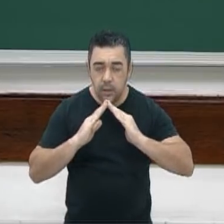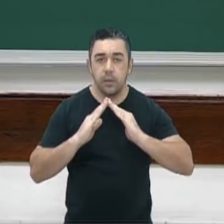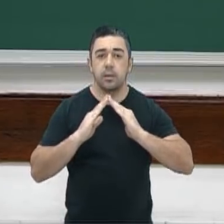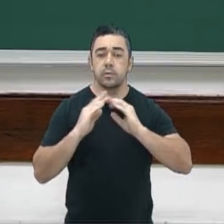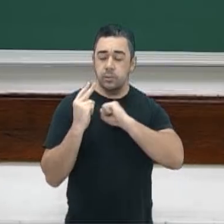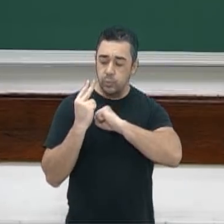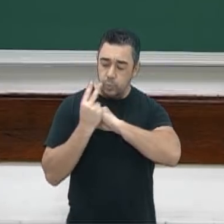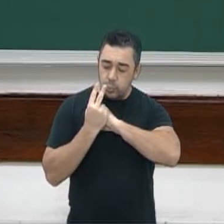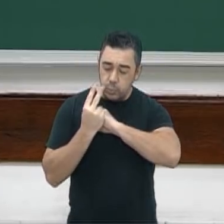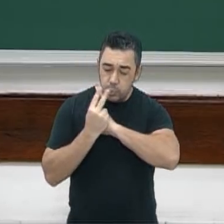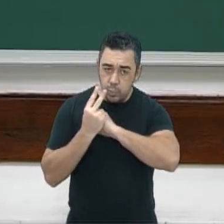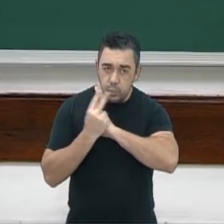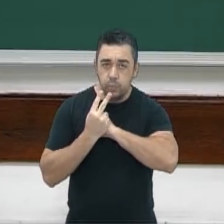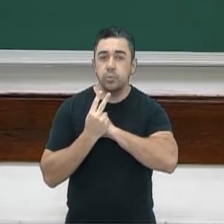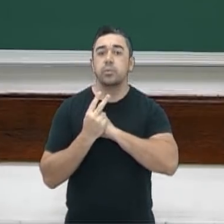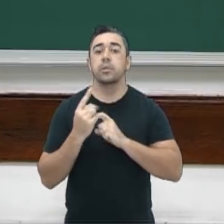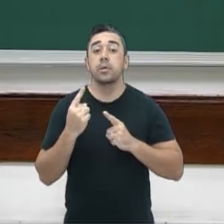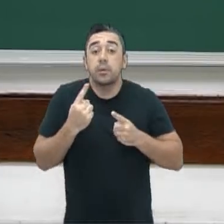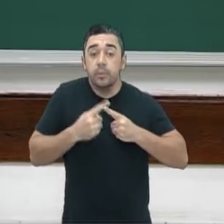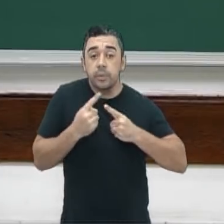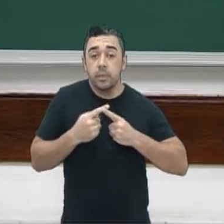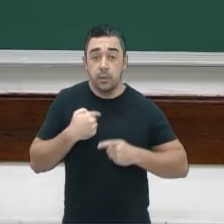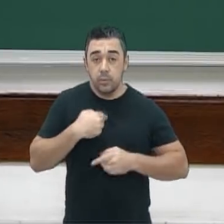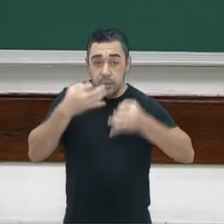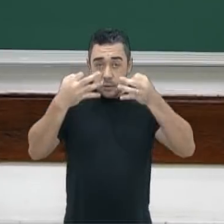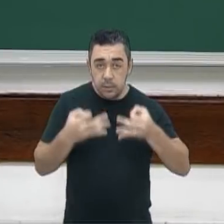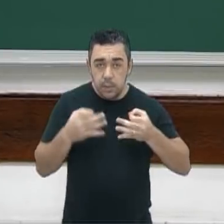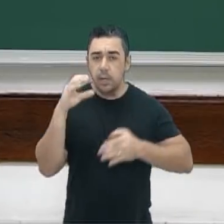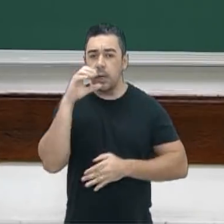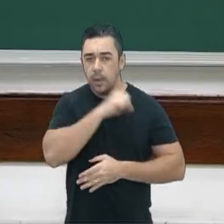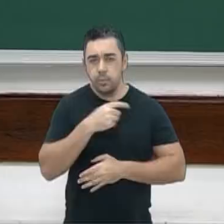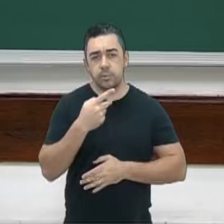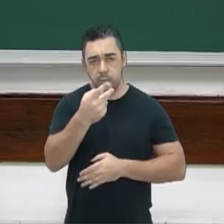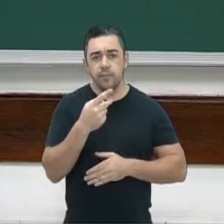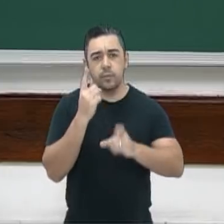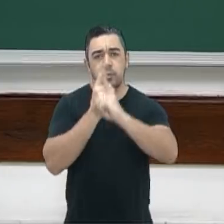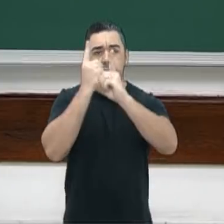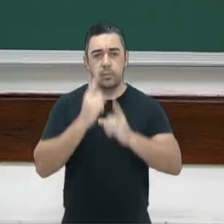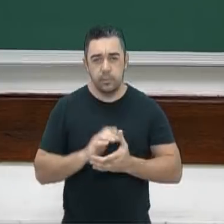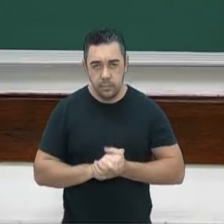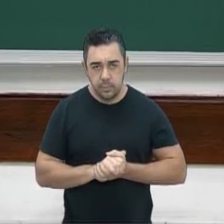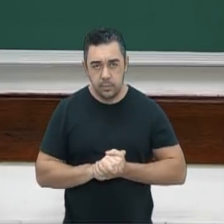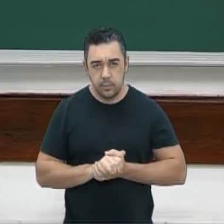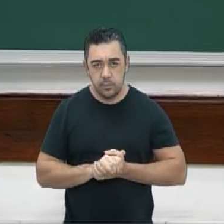se cuidem, porque eu tenho certeza que logo, logo a gente vai estar junto de novo.